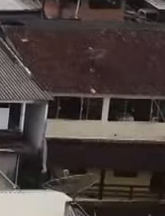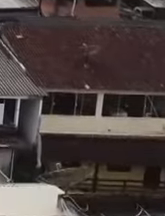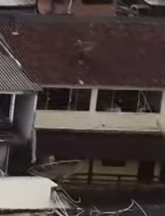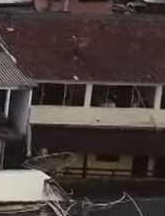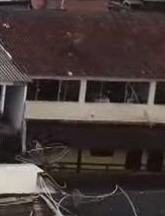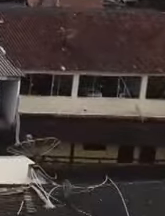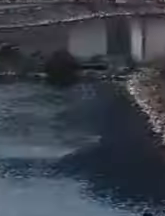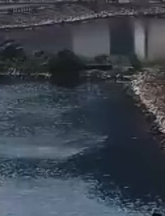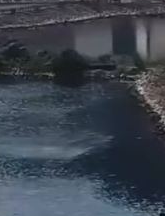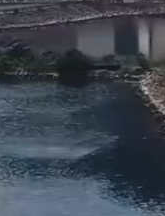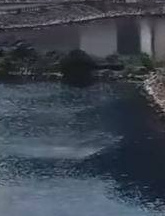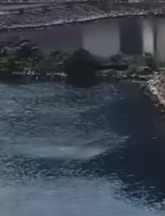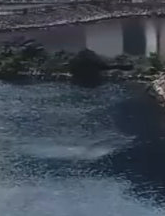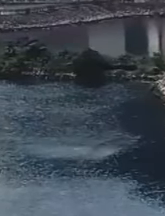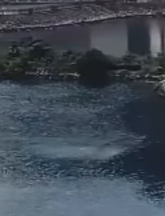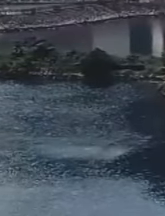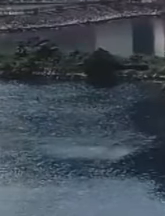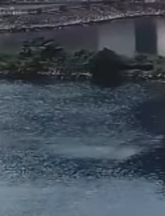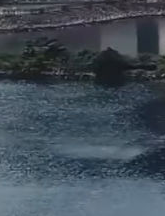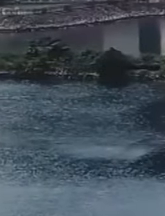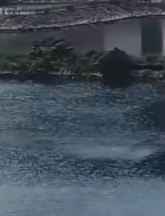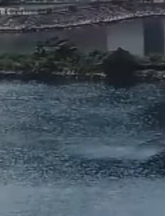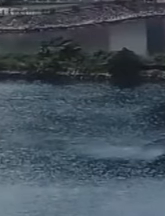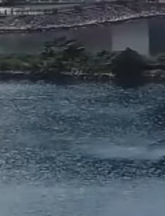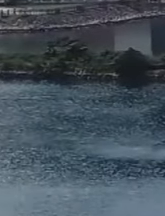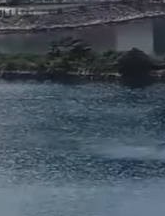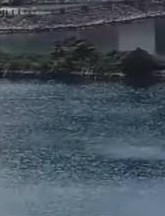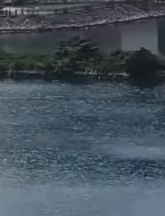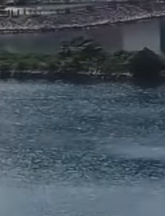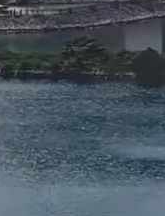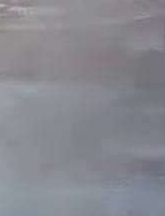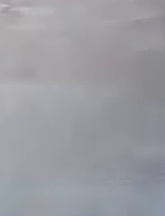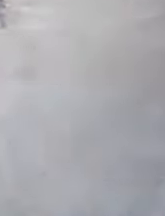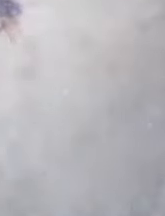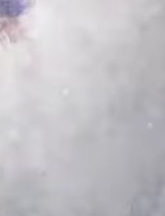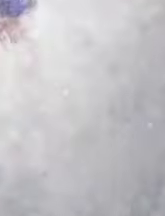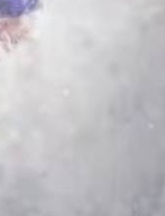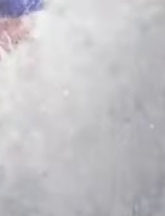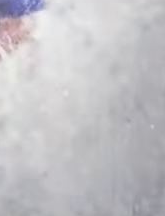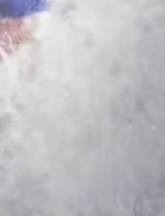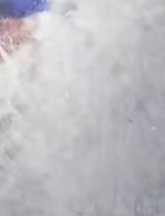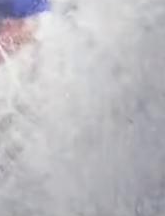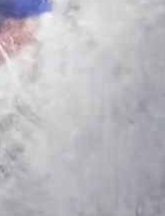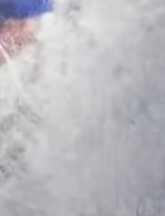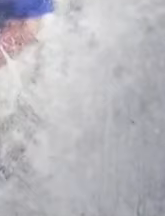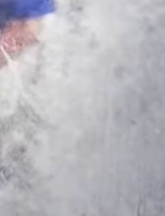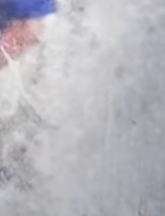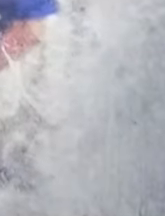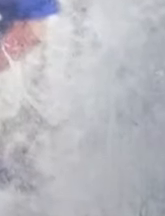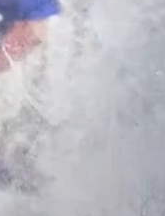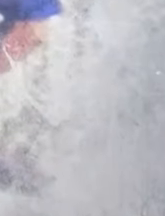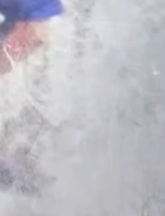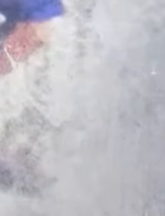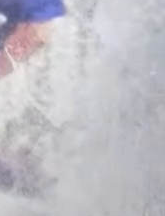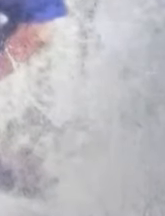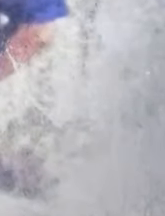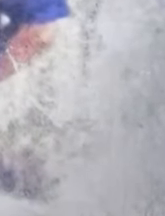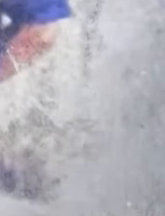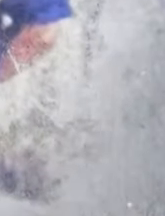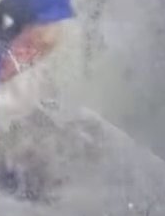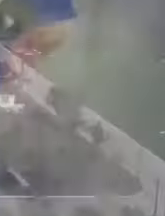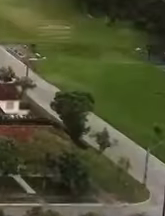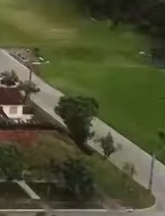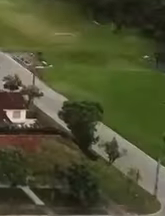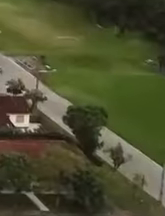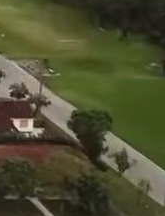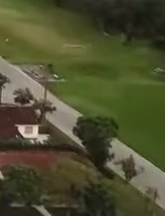uma grande superação. Deus me trouxe para a usina, eu abri uma igreja, e ela existe até hoje. Por ali passaram